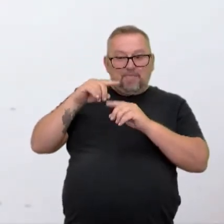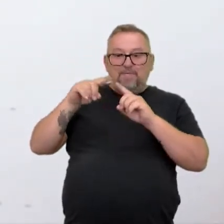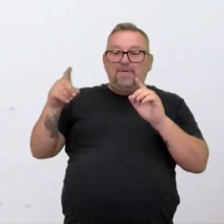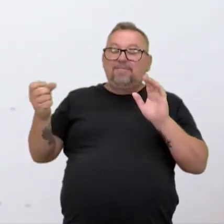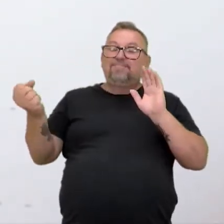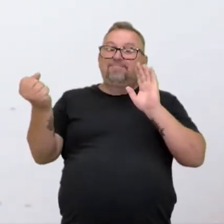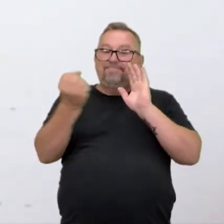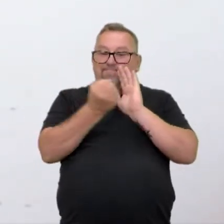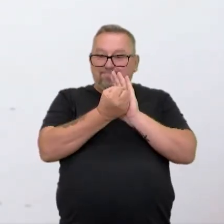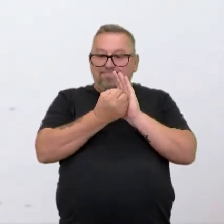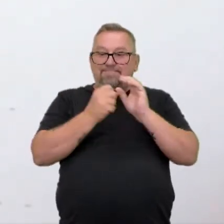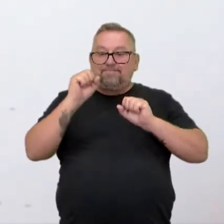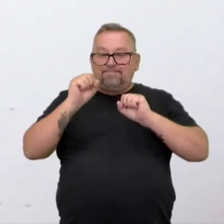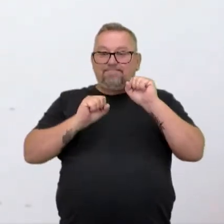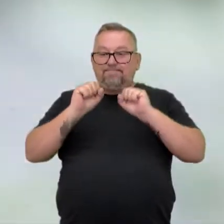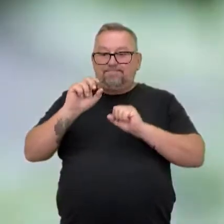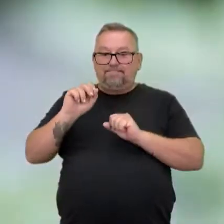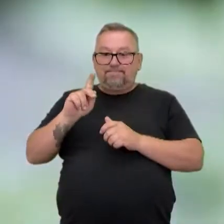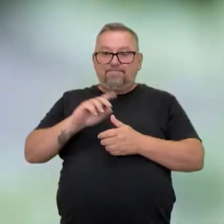lembrem da sua empresa.